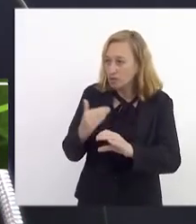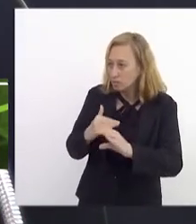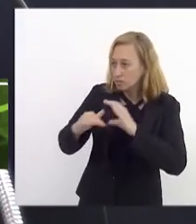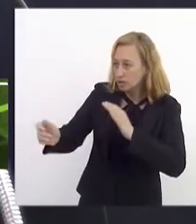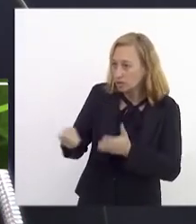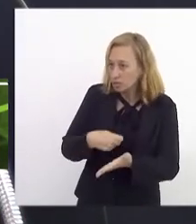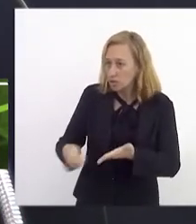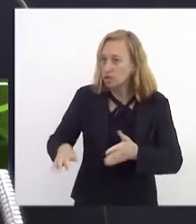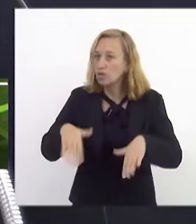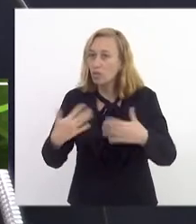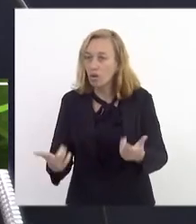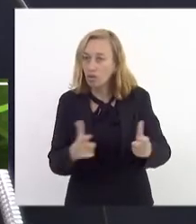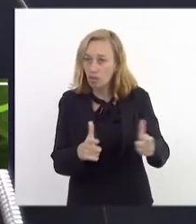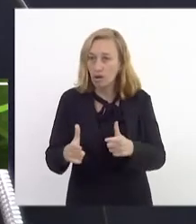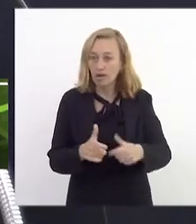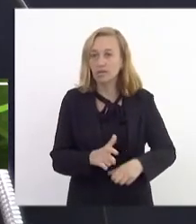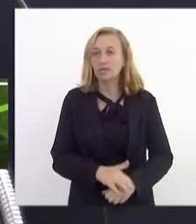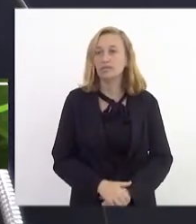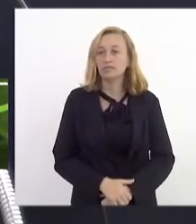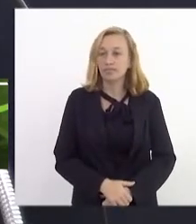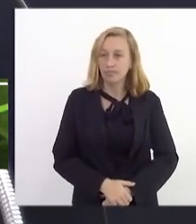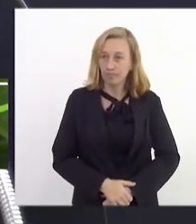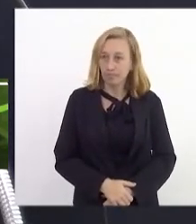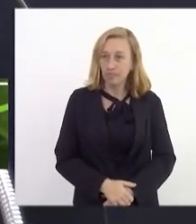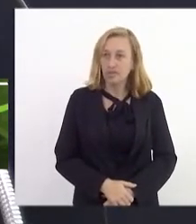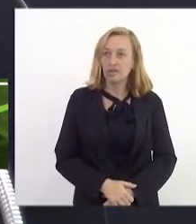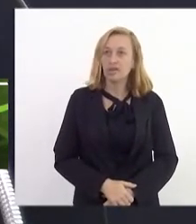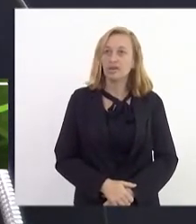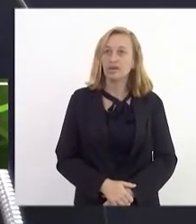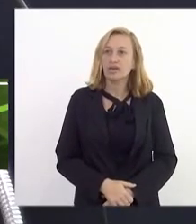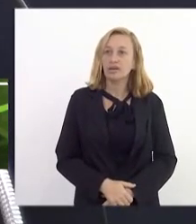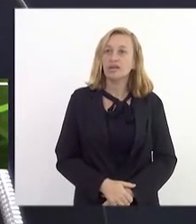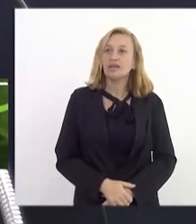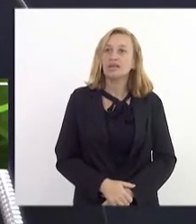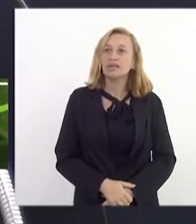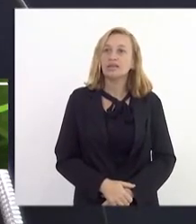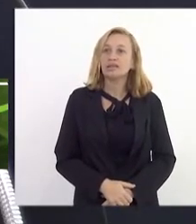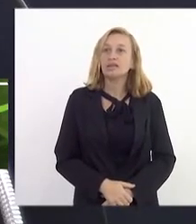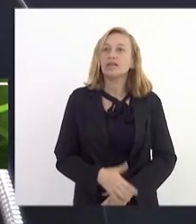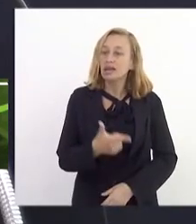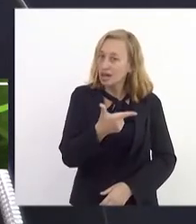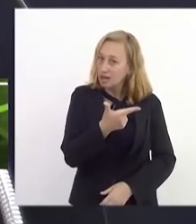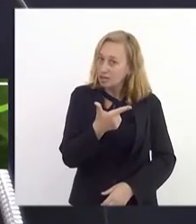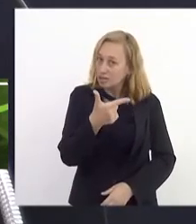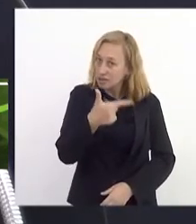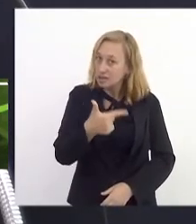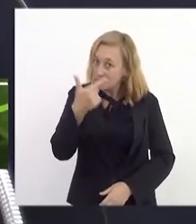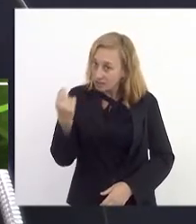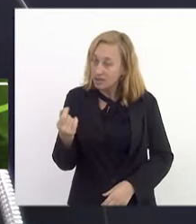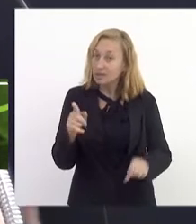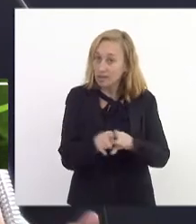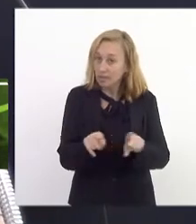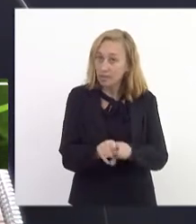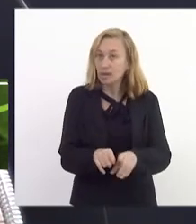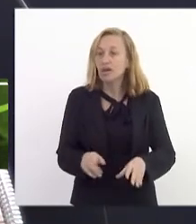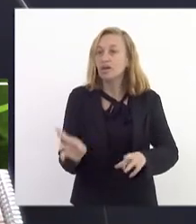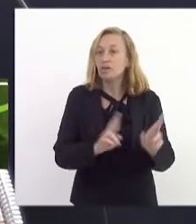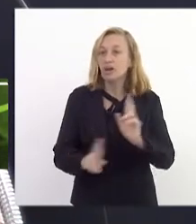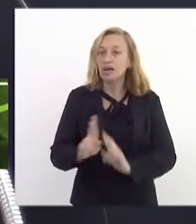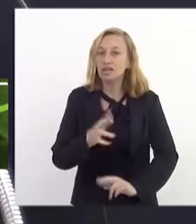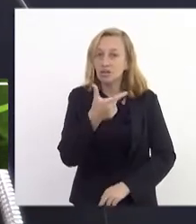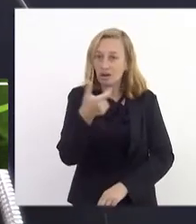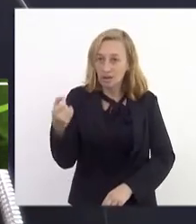escrito quais são os locais, tá bom? Mas vamos pedir os 120, os 20 e os 100. Já adianto. E aí o que acontece? Com relação aos